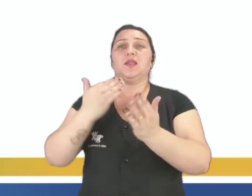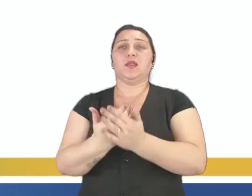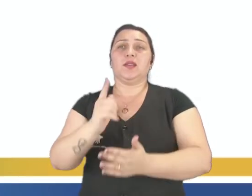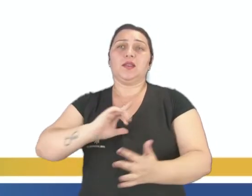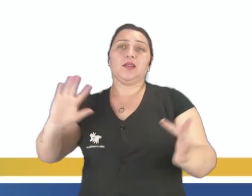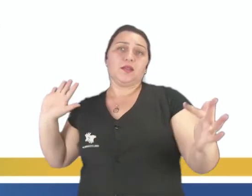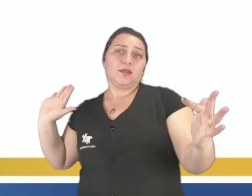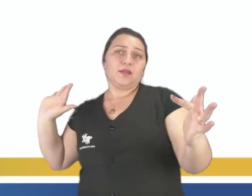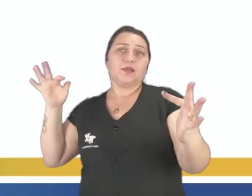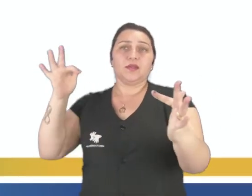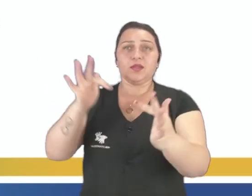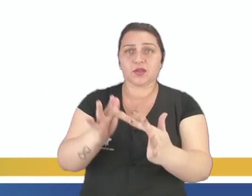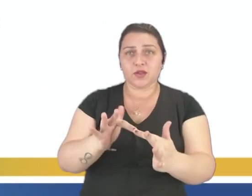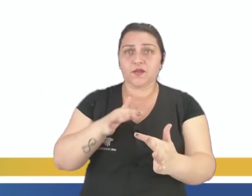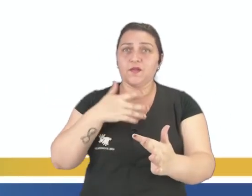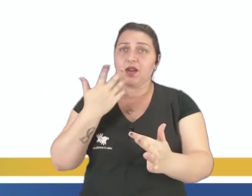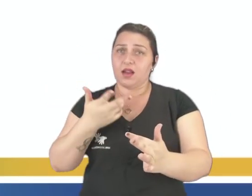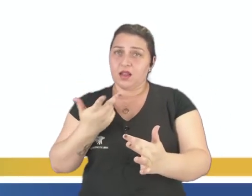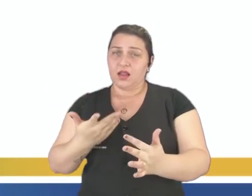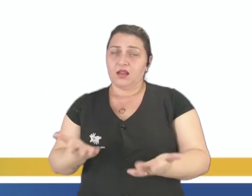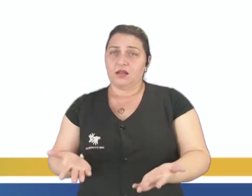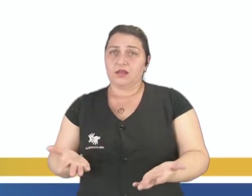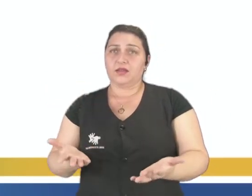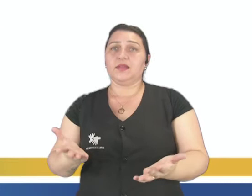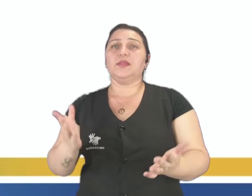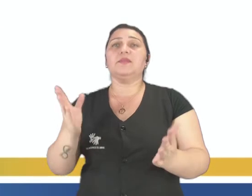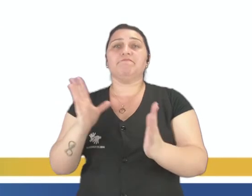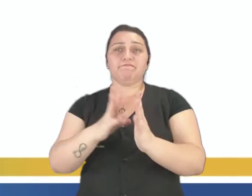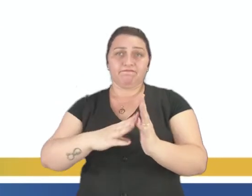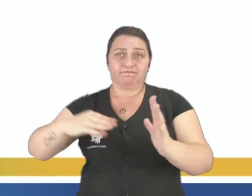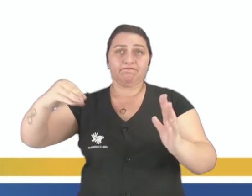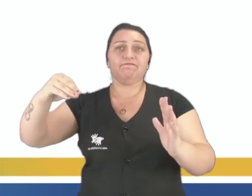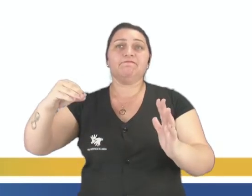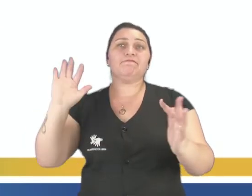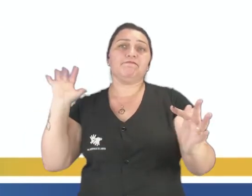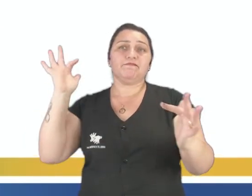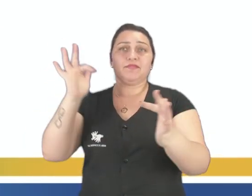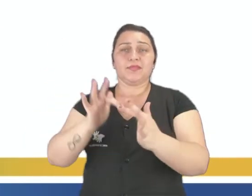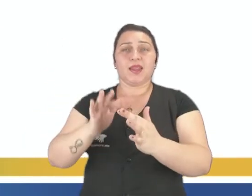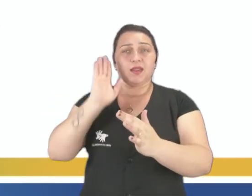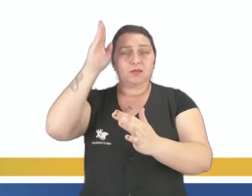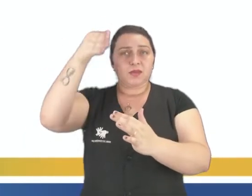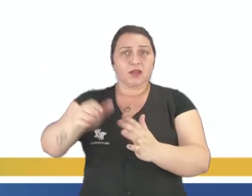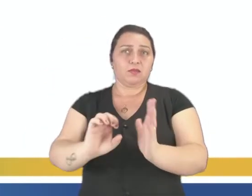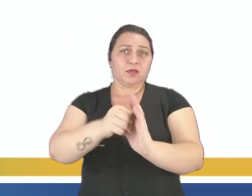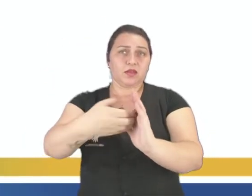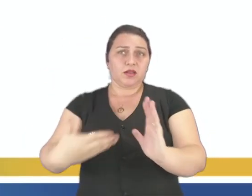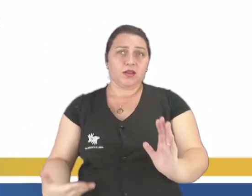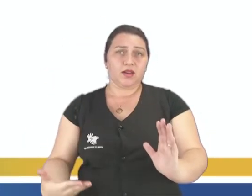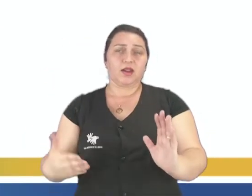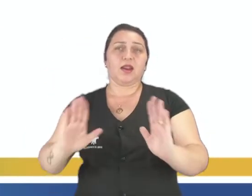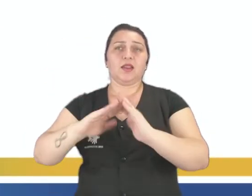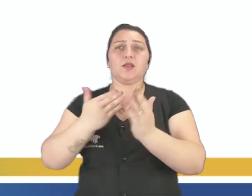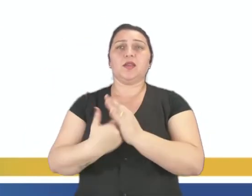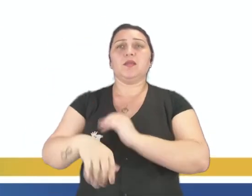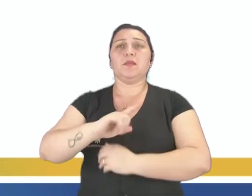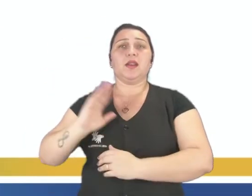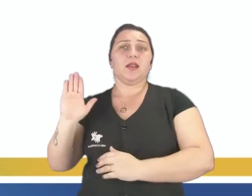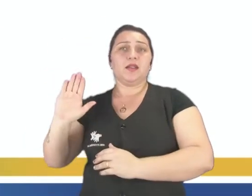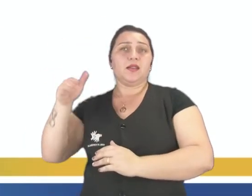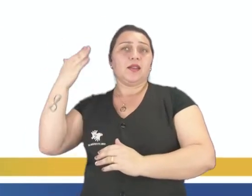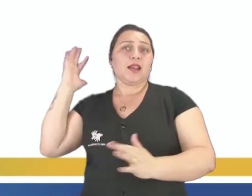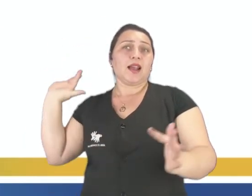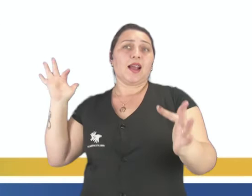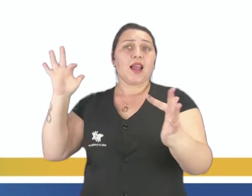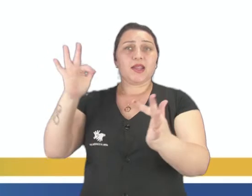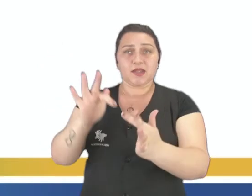literária classicista, que eu falei agora. A imitação dos modelos clássicos foi uma das principais características da escola literária anterior, chamada